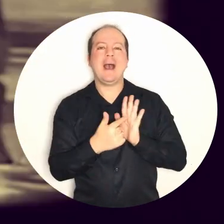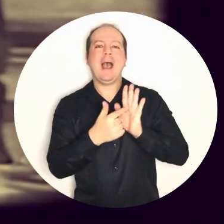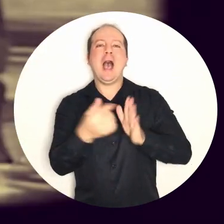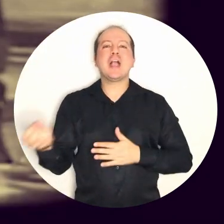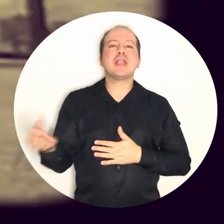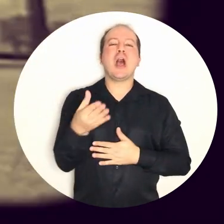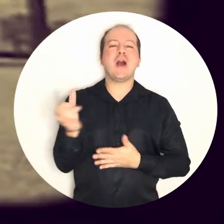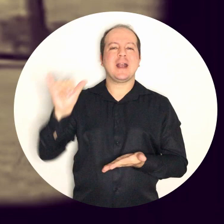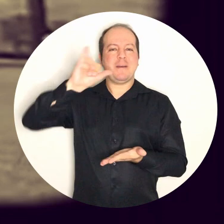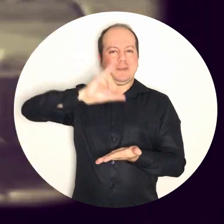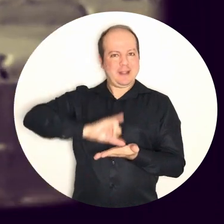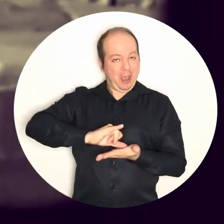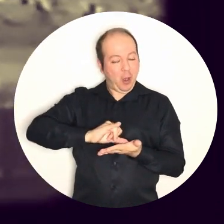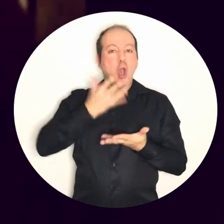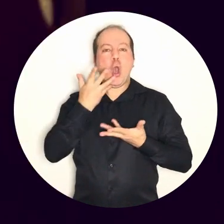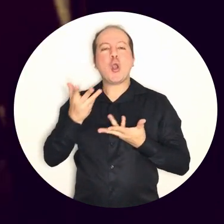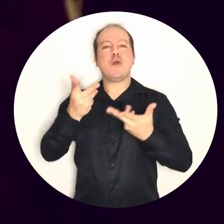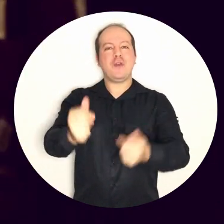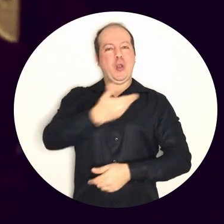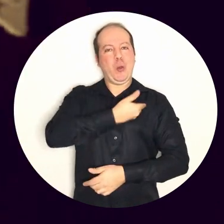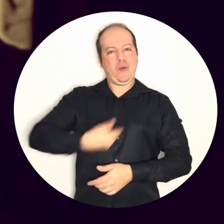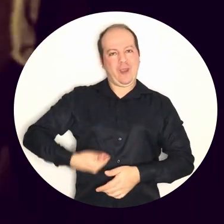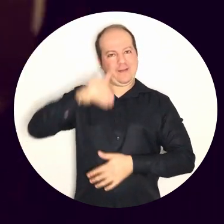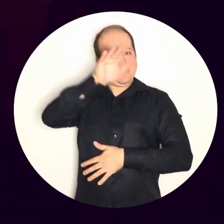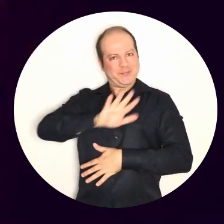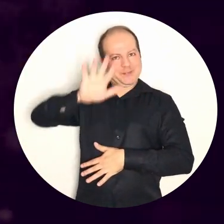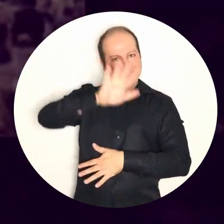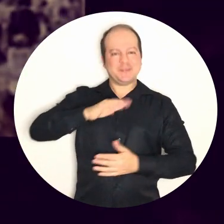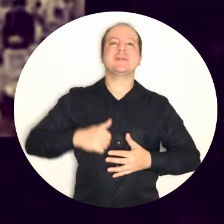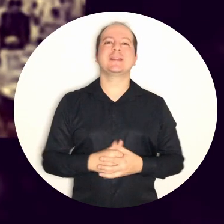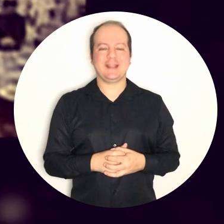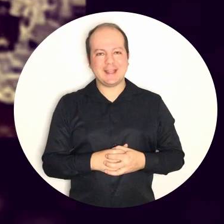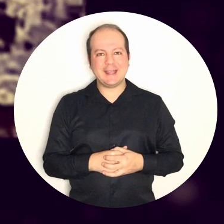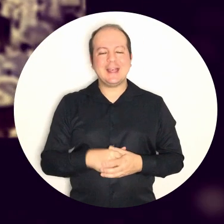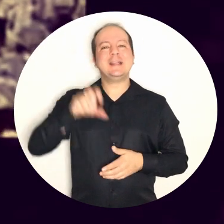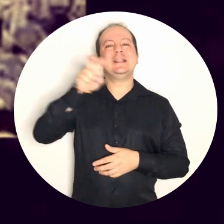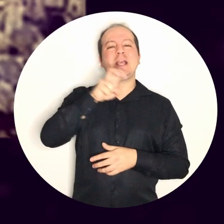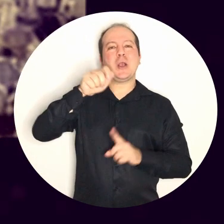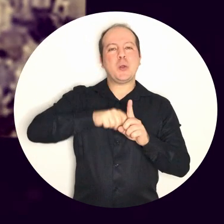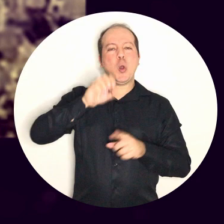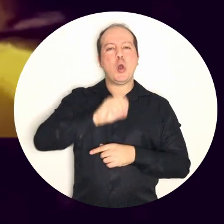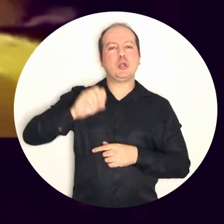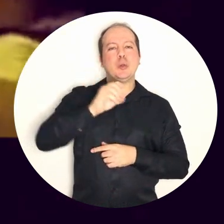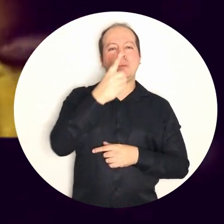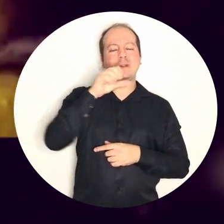da nova capital da República, a convite do governo federal. Ou em 5 de outubro